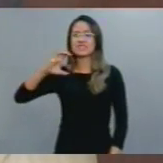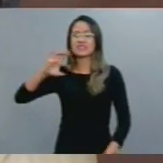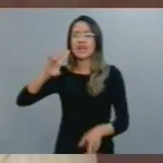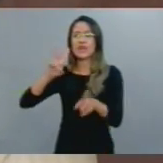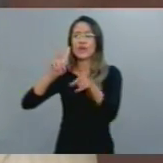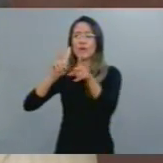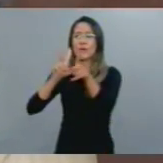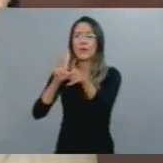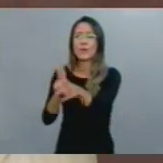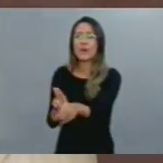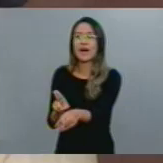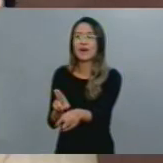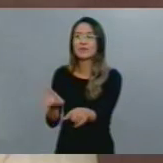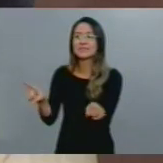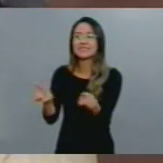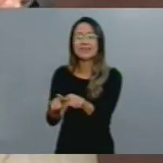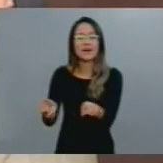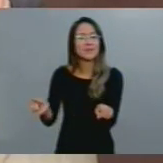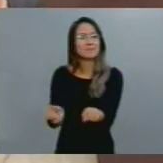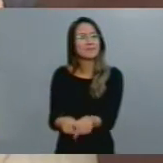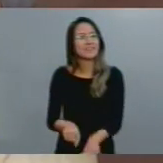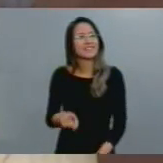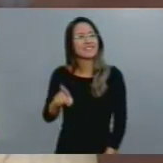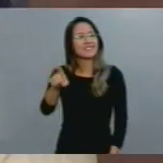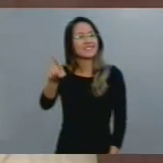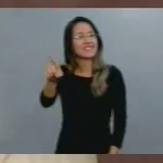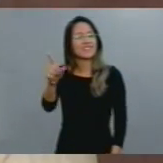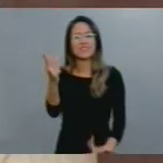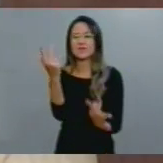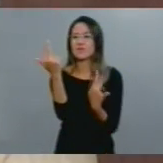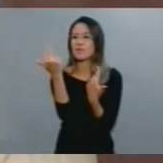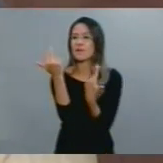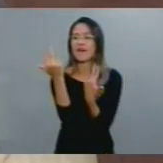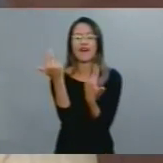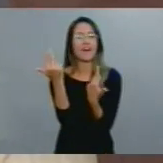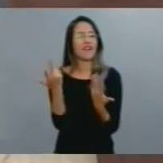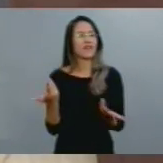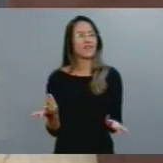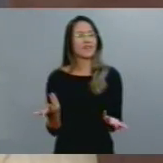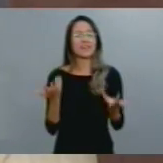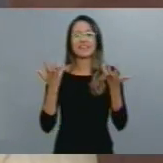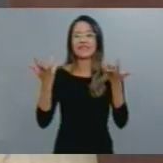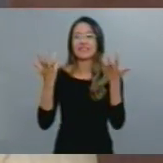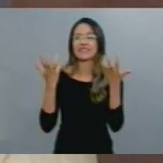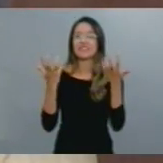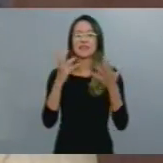absolutamente envolvida na mesma tecnologia de aparelhar estatais